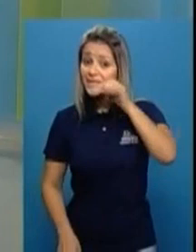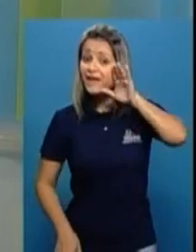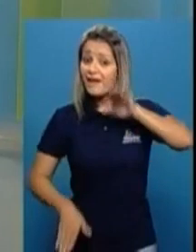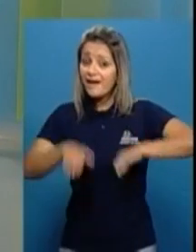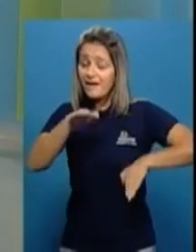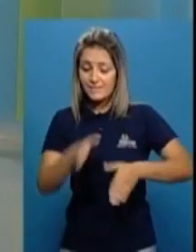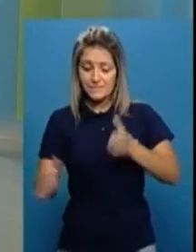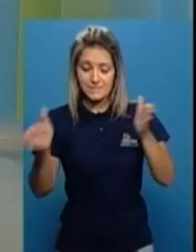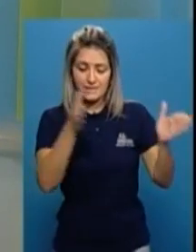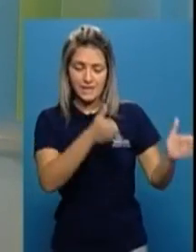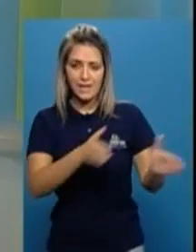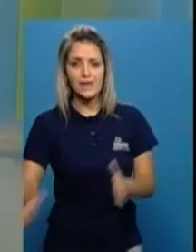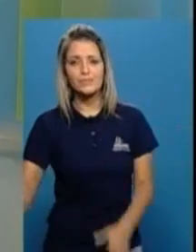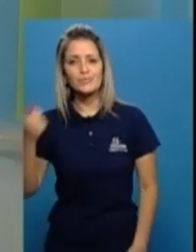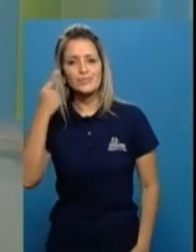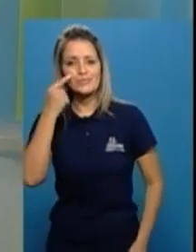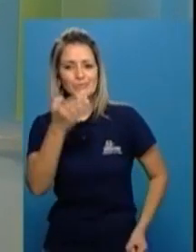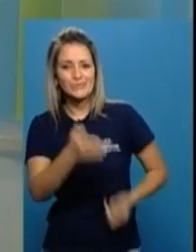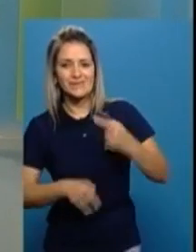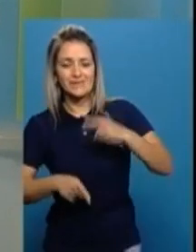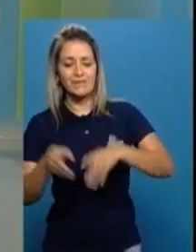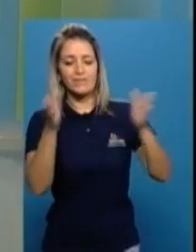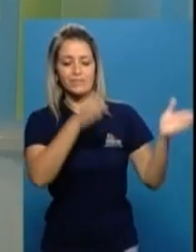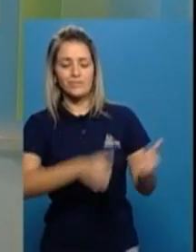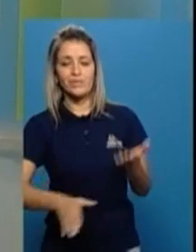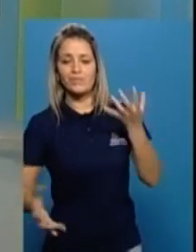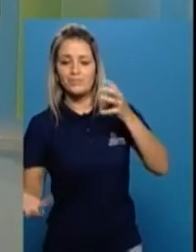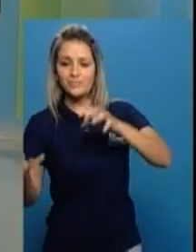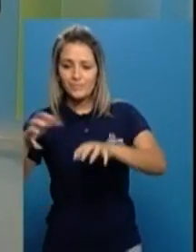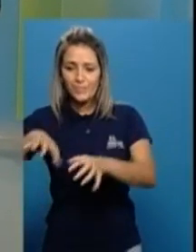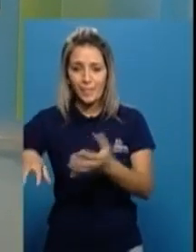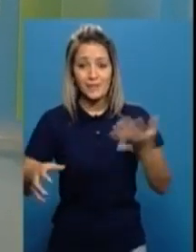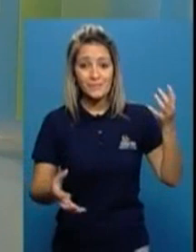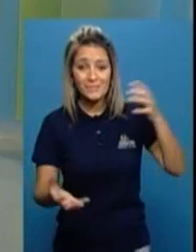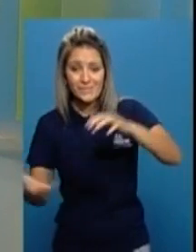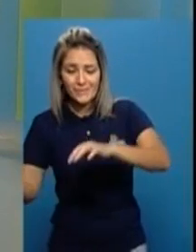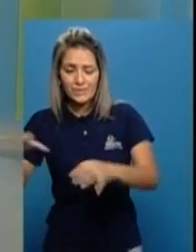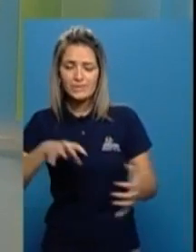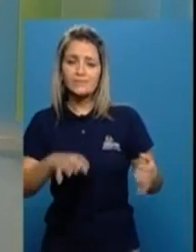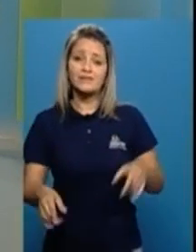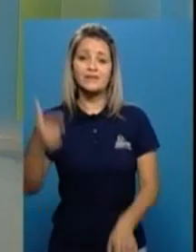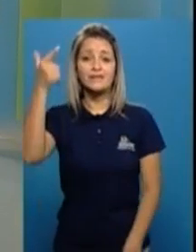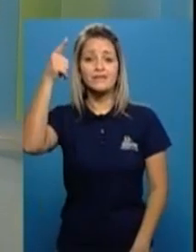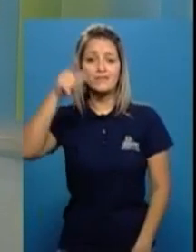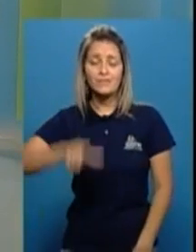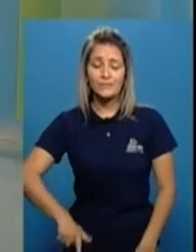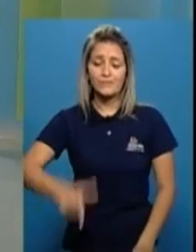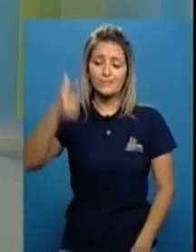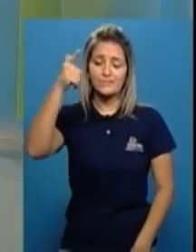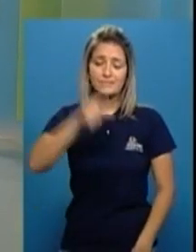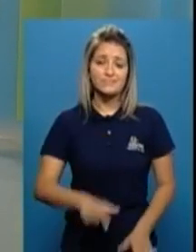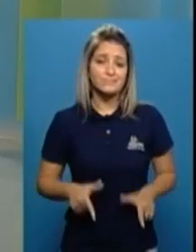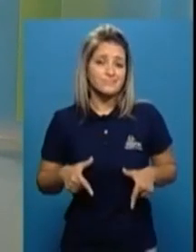a produção de linha de montagem ela é frequentemente associada com tarefas monótonas,